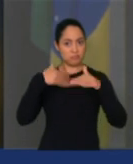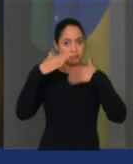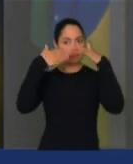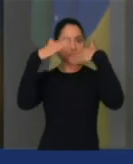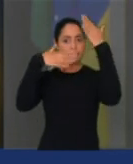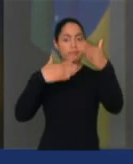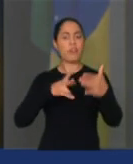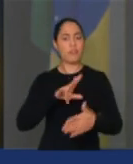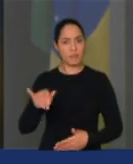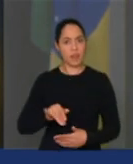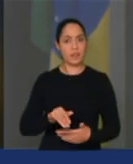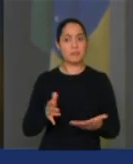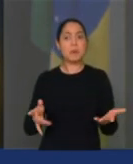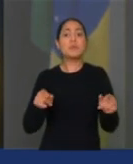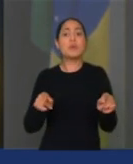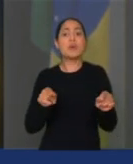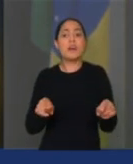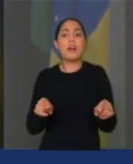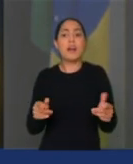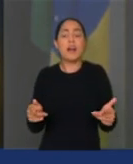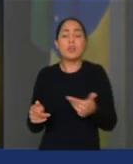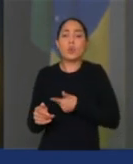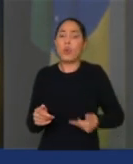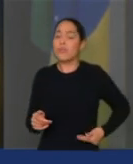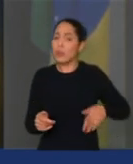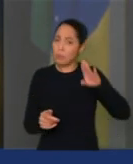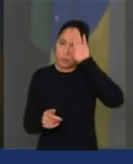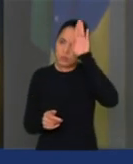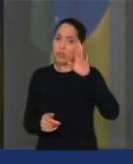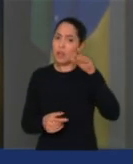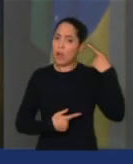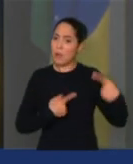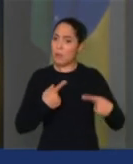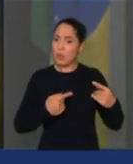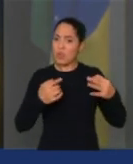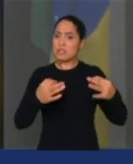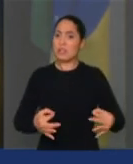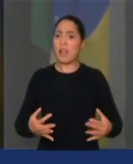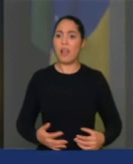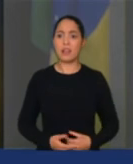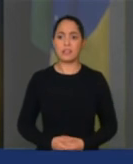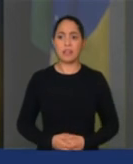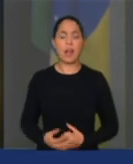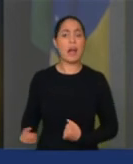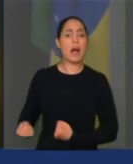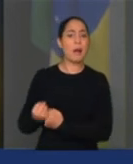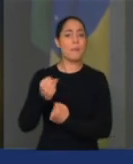das políticas acertadas do governo Bolsonaro, políticas de auxílios